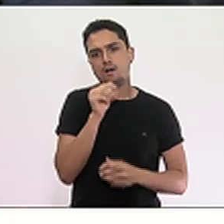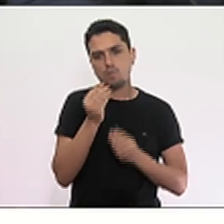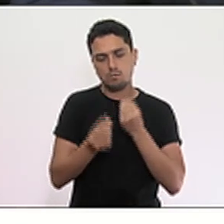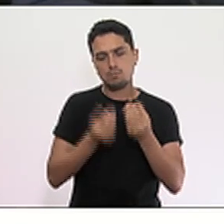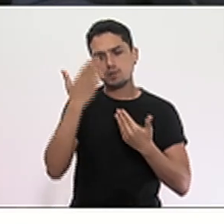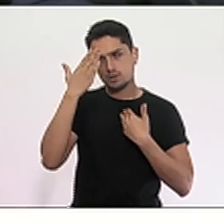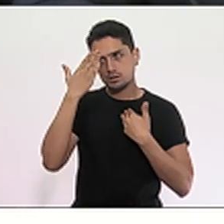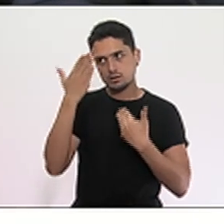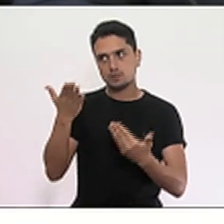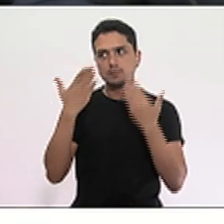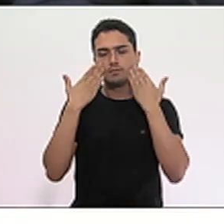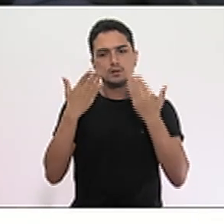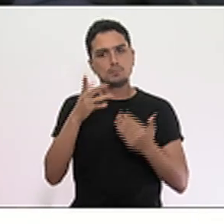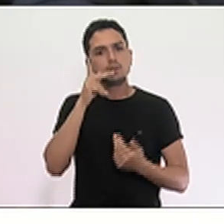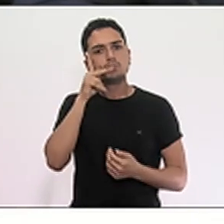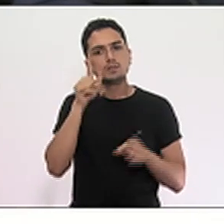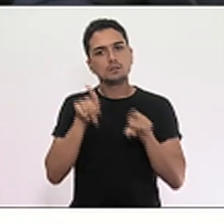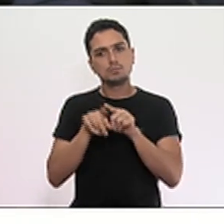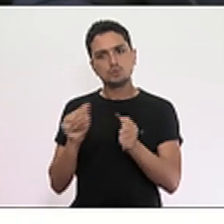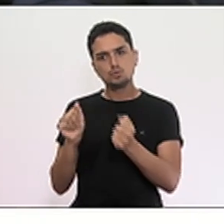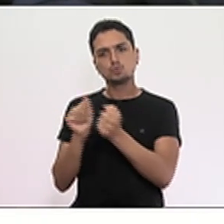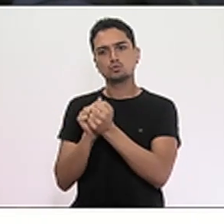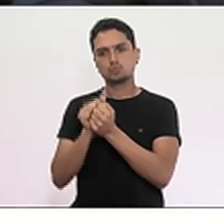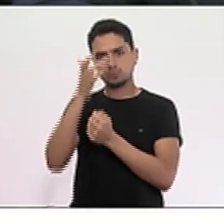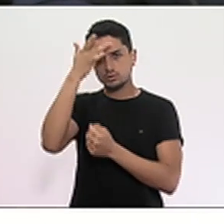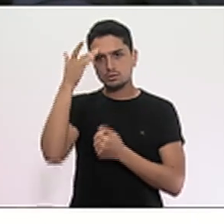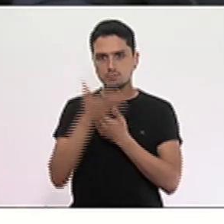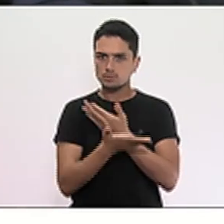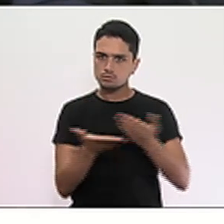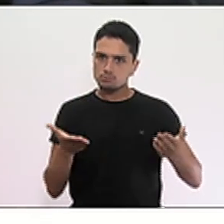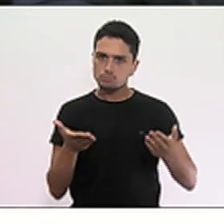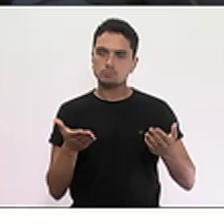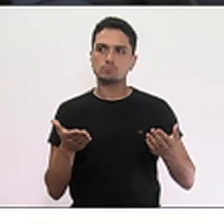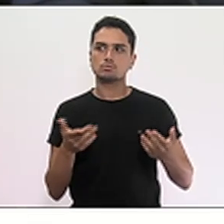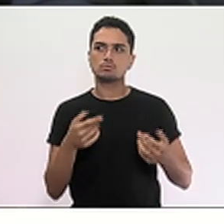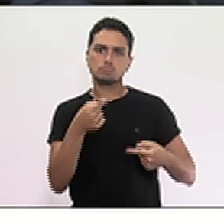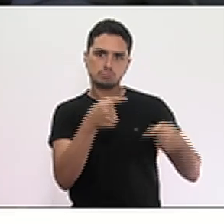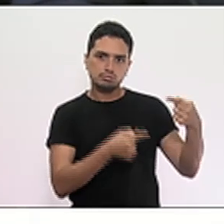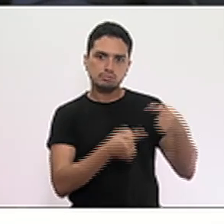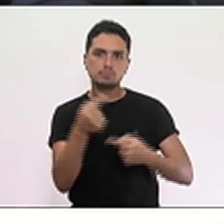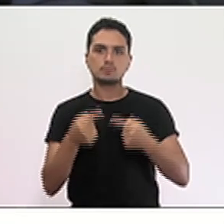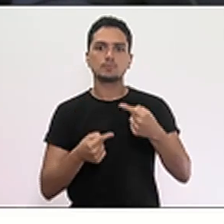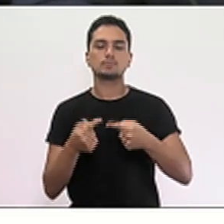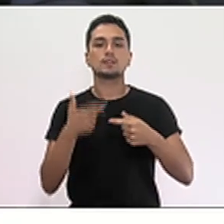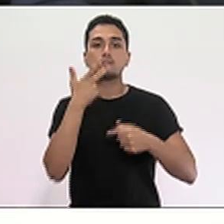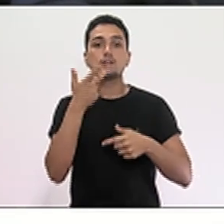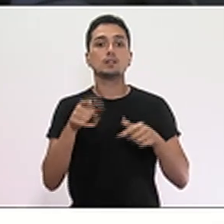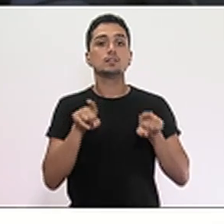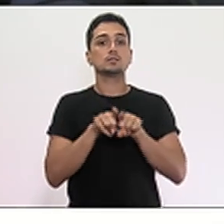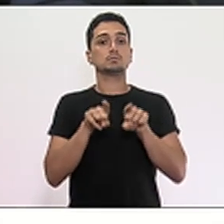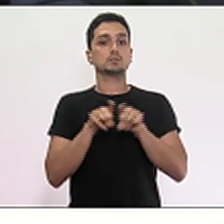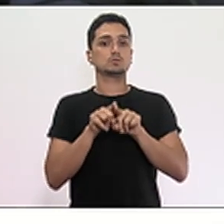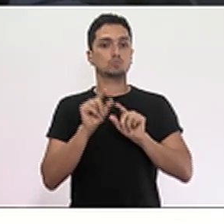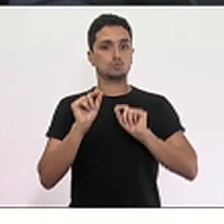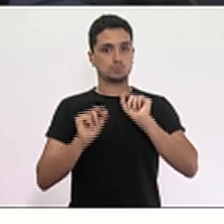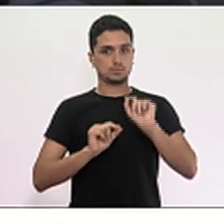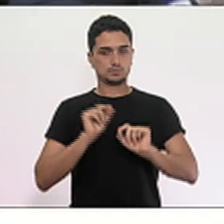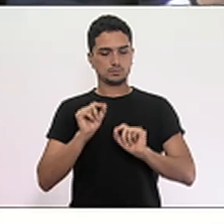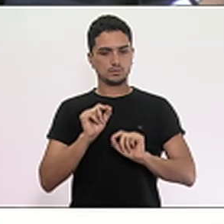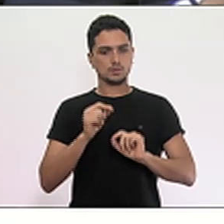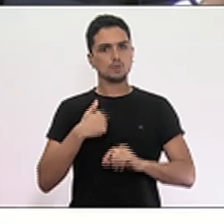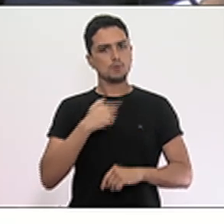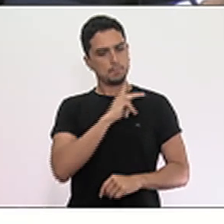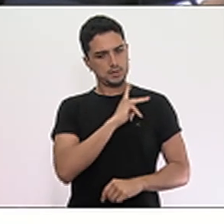os companheiros que estão aqui prestigiando esse debate. Mas não poderia deixar de furtar, como presidente do